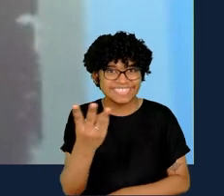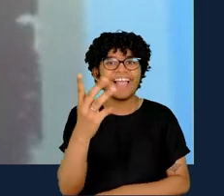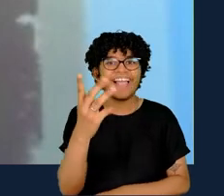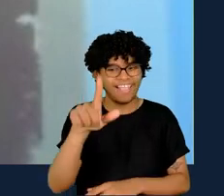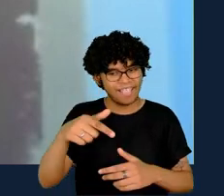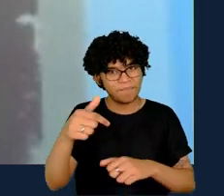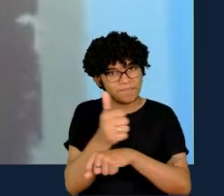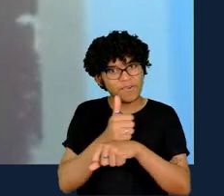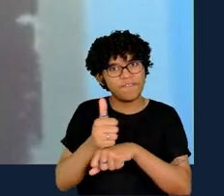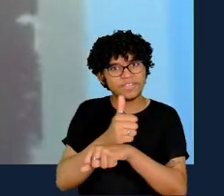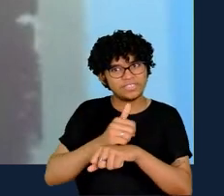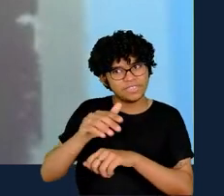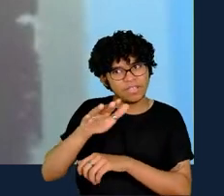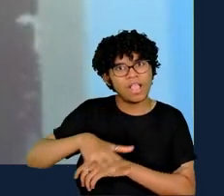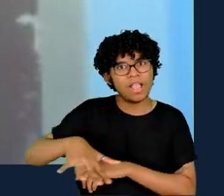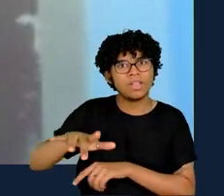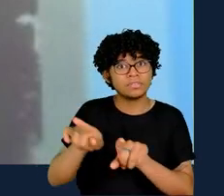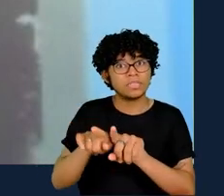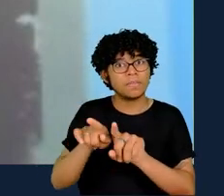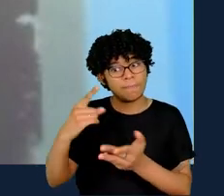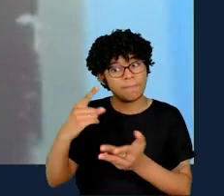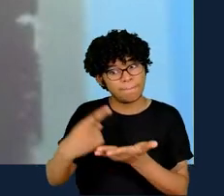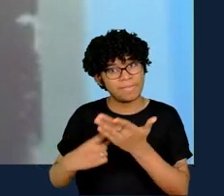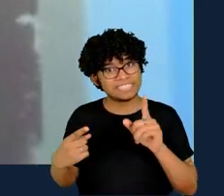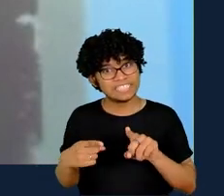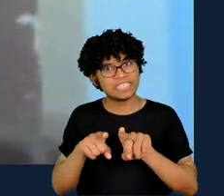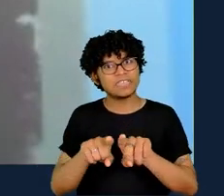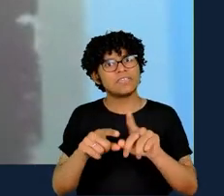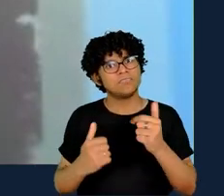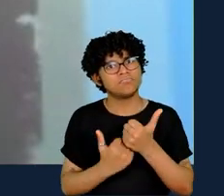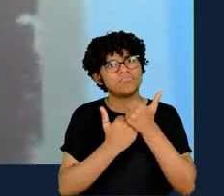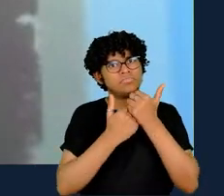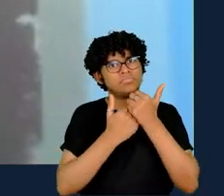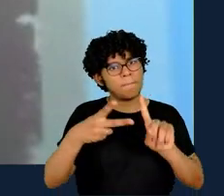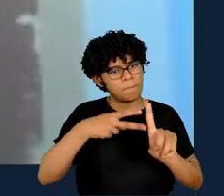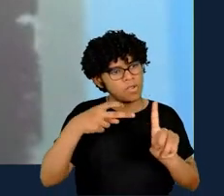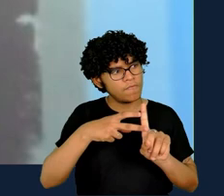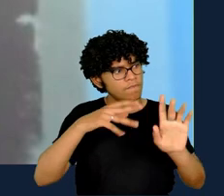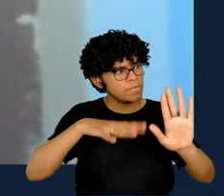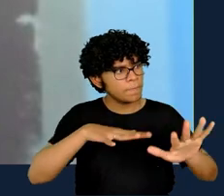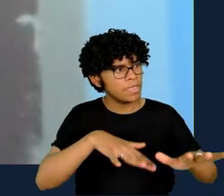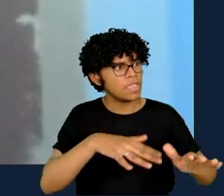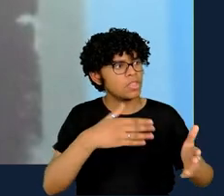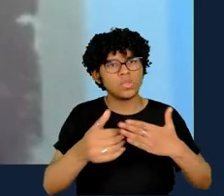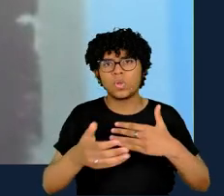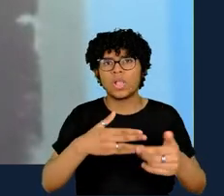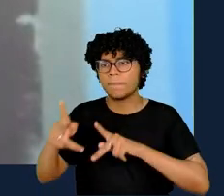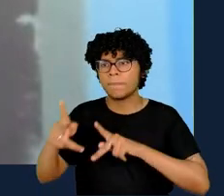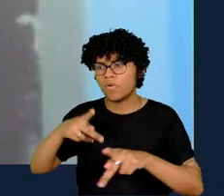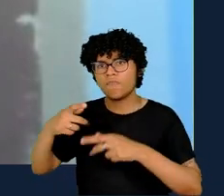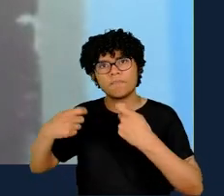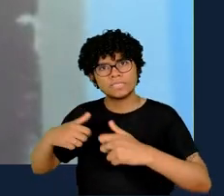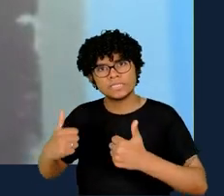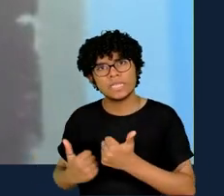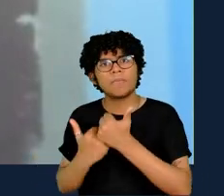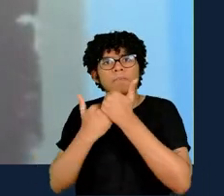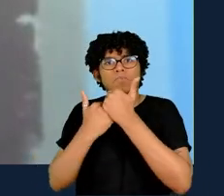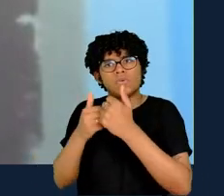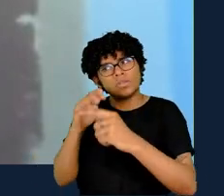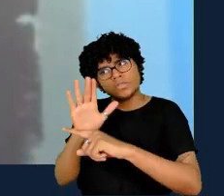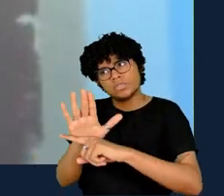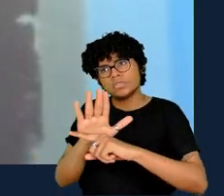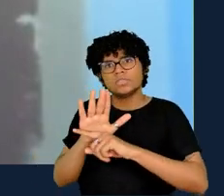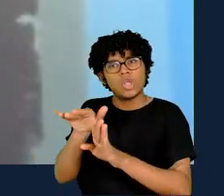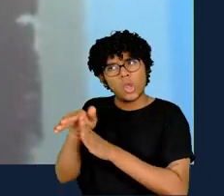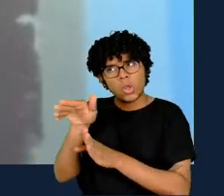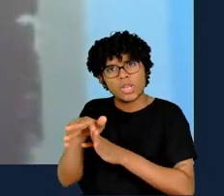do movimento indígena ou de qualquer povos que vão estar aí precisando desse apoio, desse auxílio, dessas